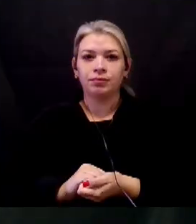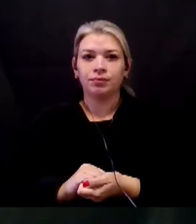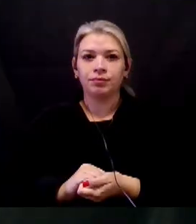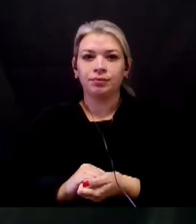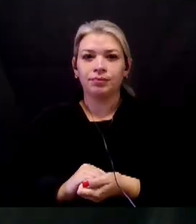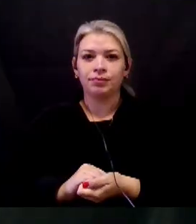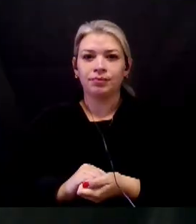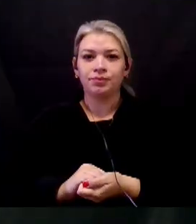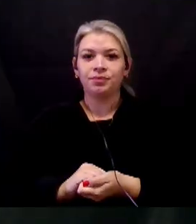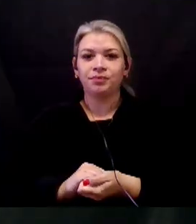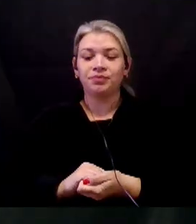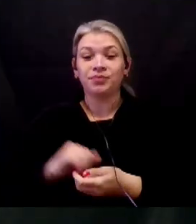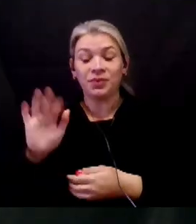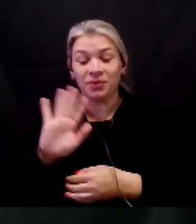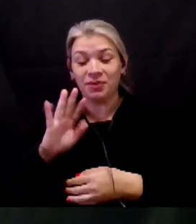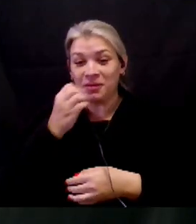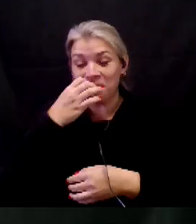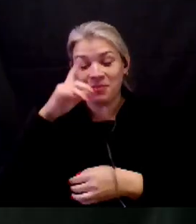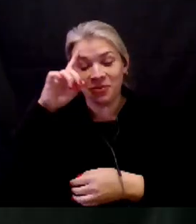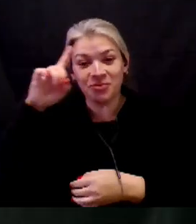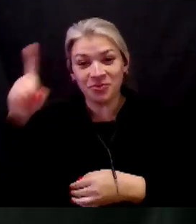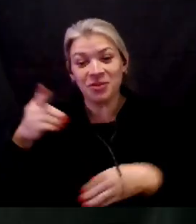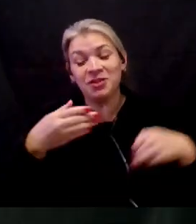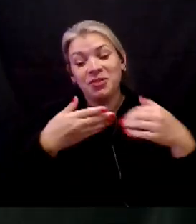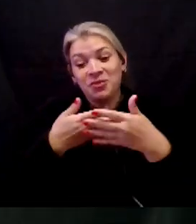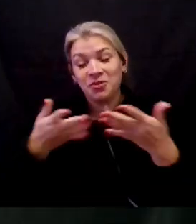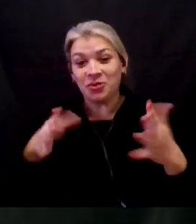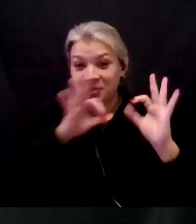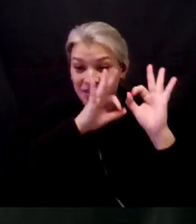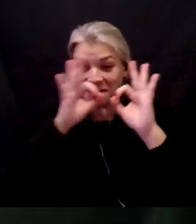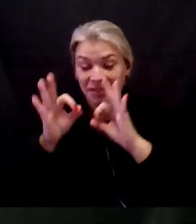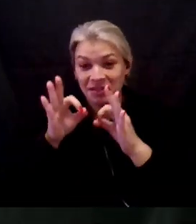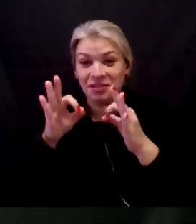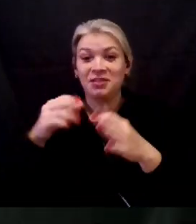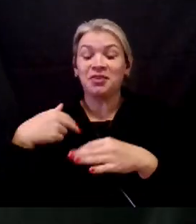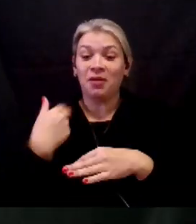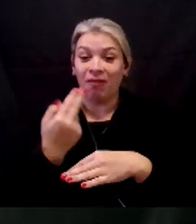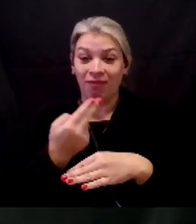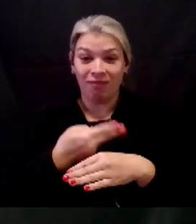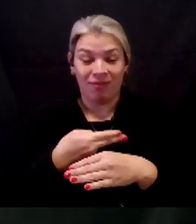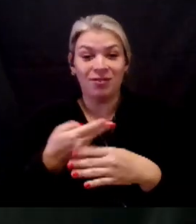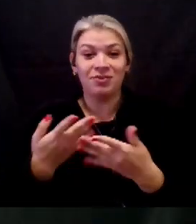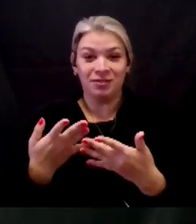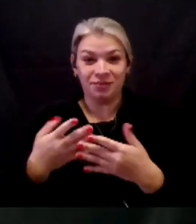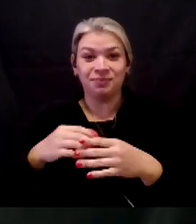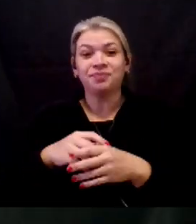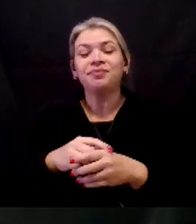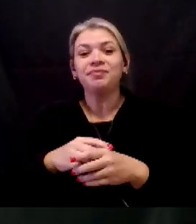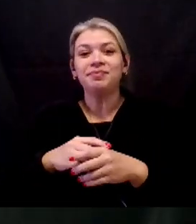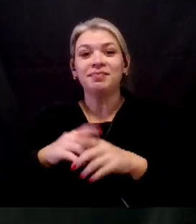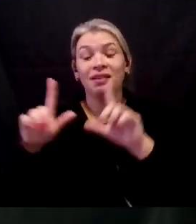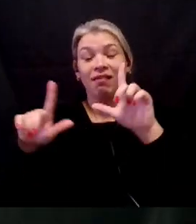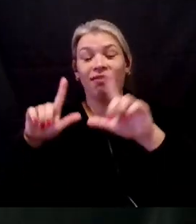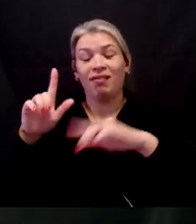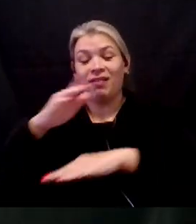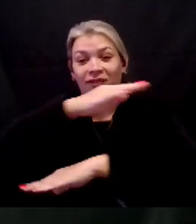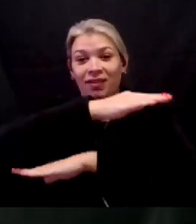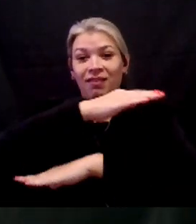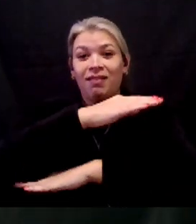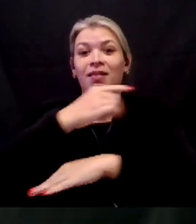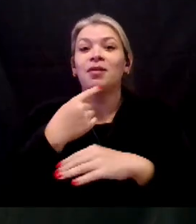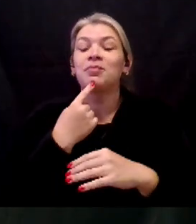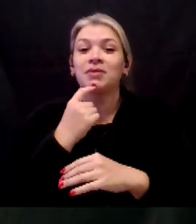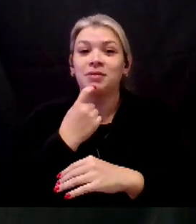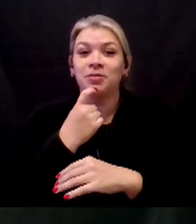Olá, muito bom dia para você que está aí ligadinho com a gente na programação da TV Câmara Campinas. Estamos chegando, Estúdio Câmara